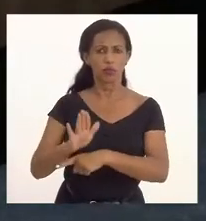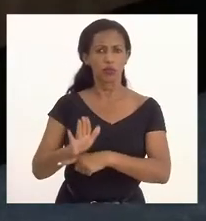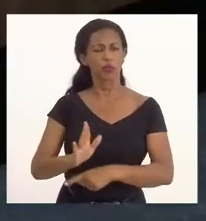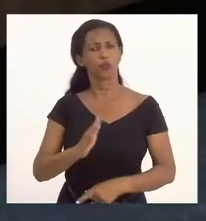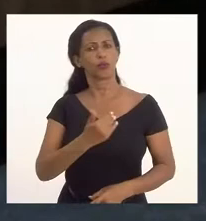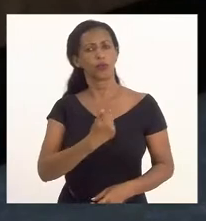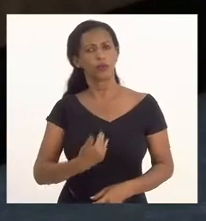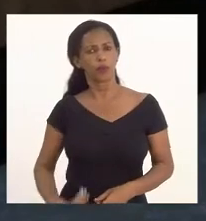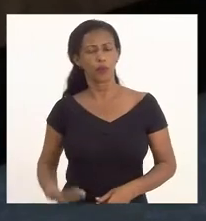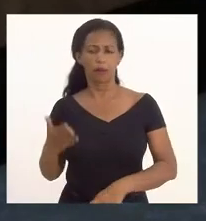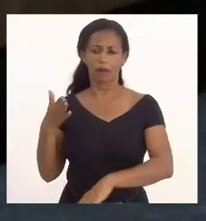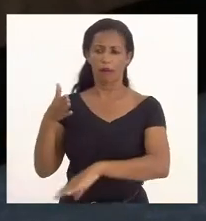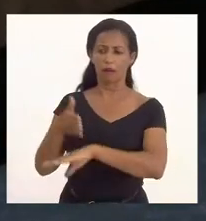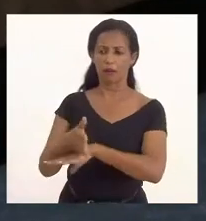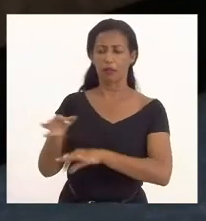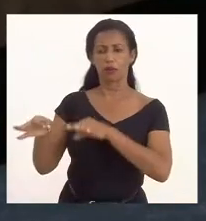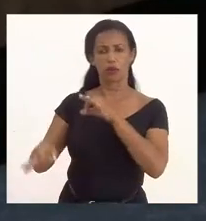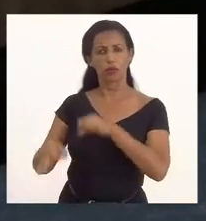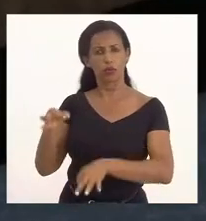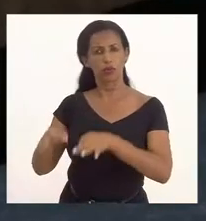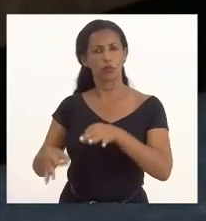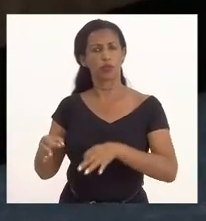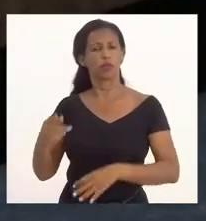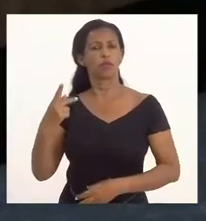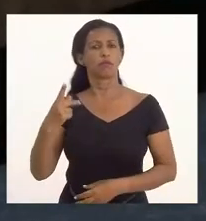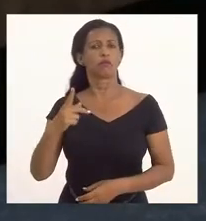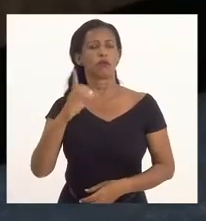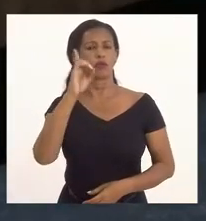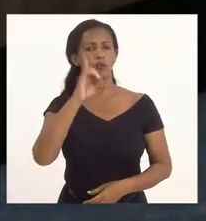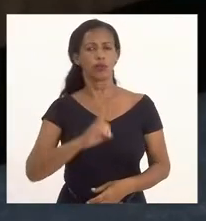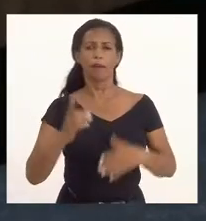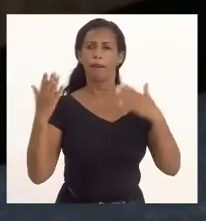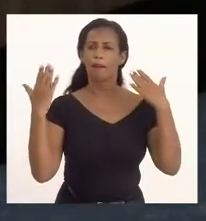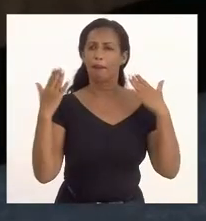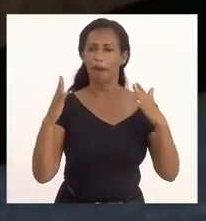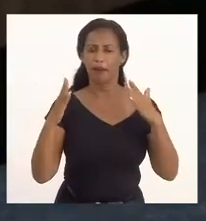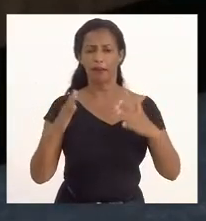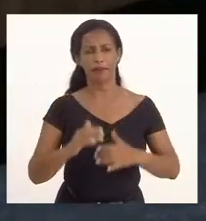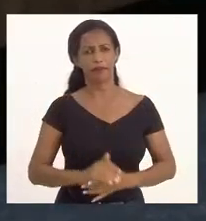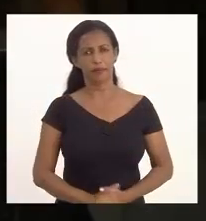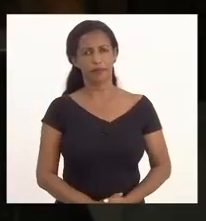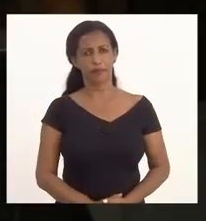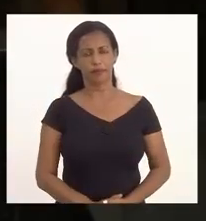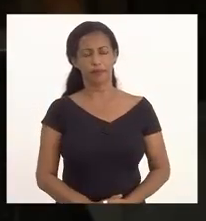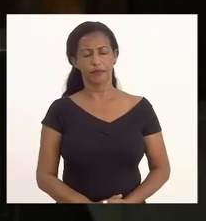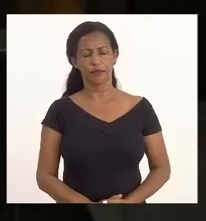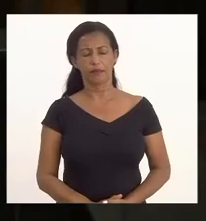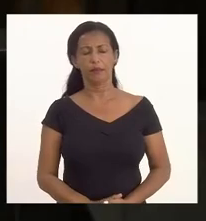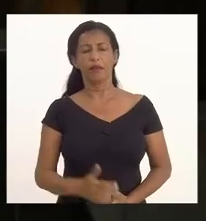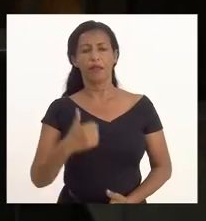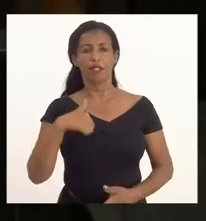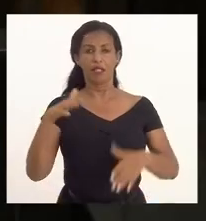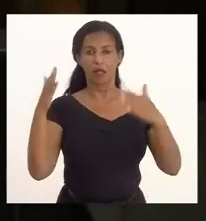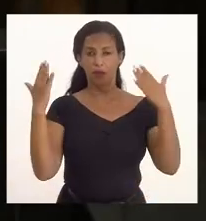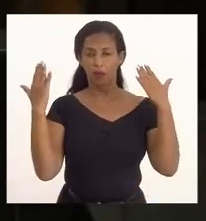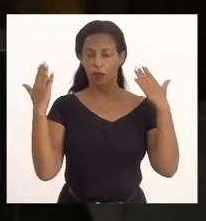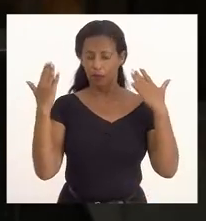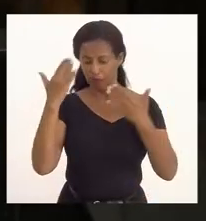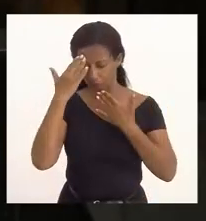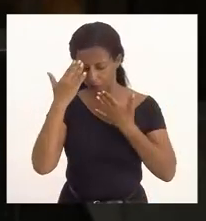terem acesso à justiça, para terem acesso aos seus direitos. Parabéns, deputado Luiz Paulo, fica aqui o meu registro. Eu agradeço, deputado Valdeir